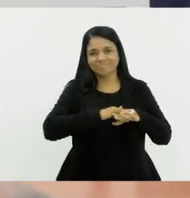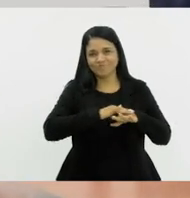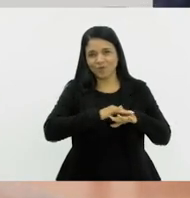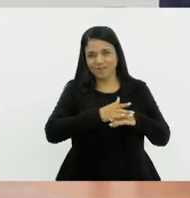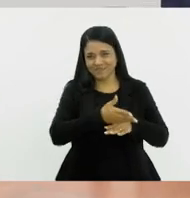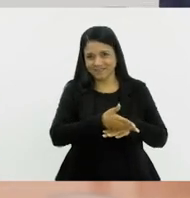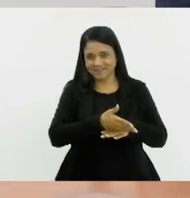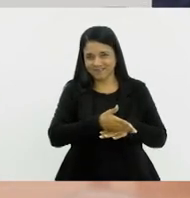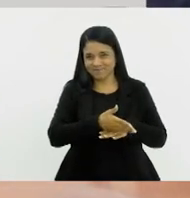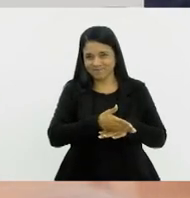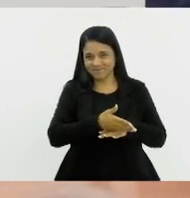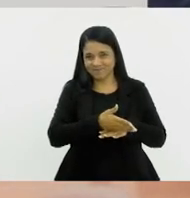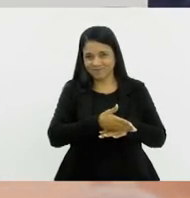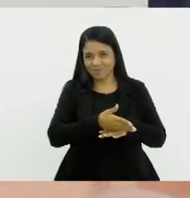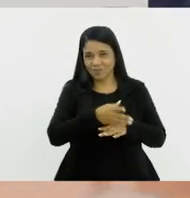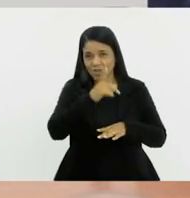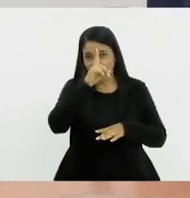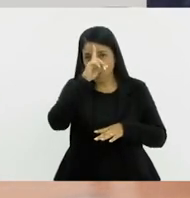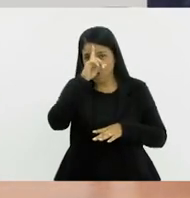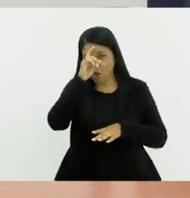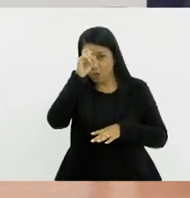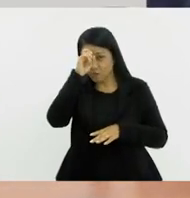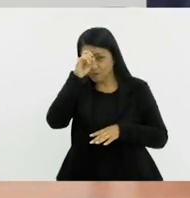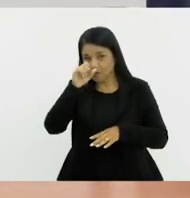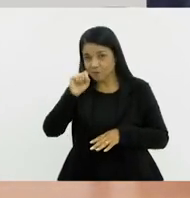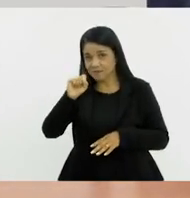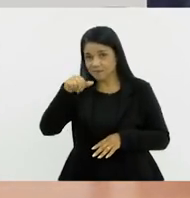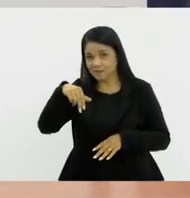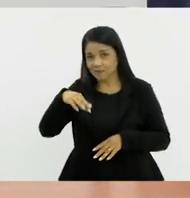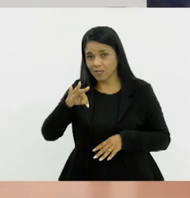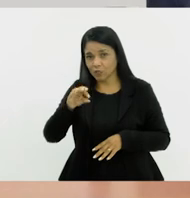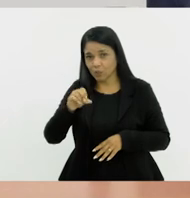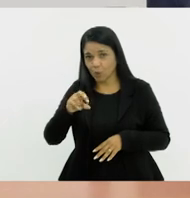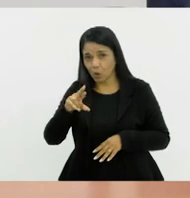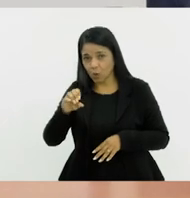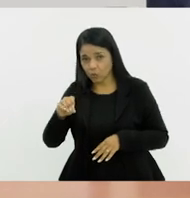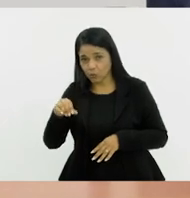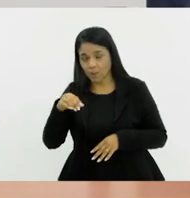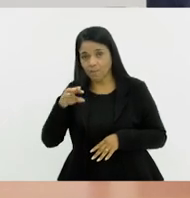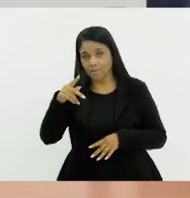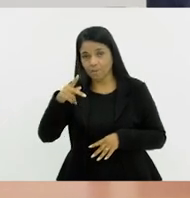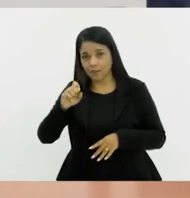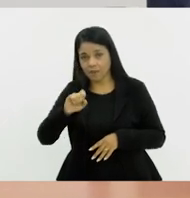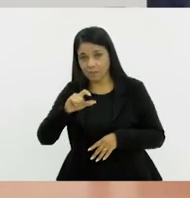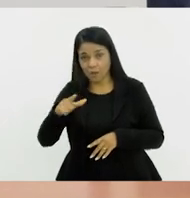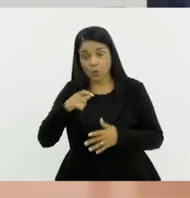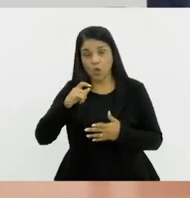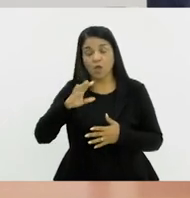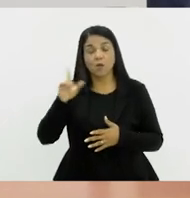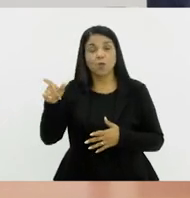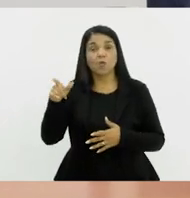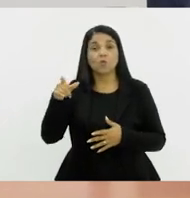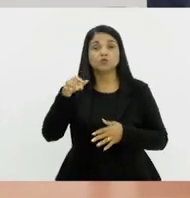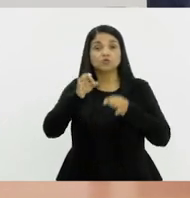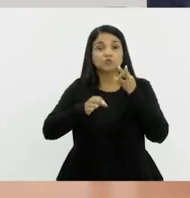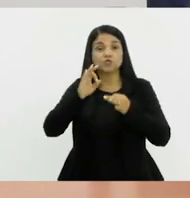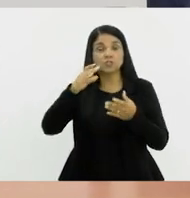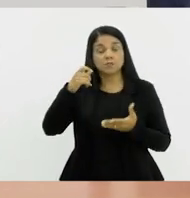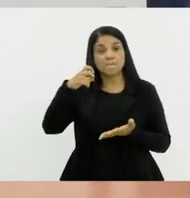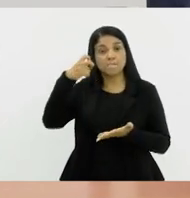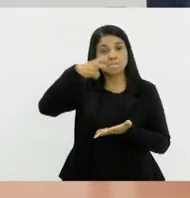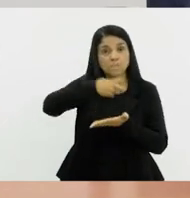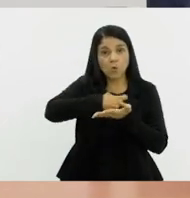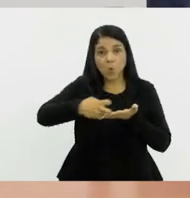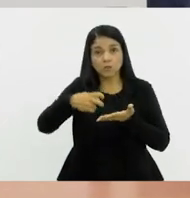vai abrir mão de um hospital sanatório penal, quando a justiça condenou o Estado a fazer funcionar um hospital sanatório penal, quando tem os